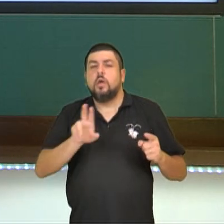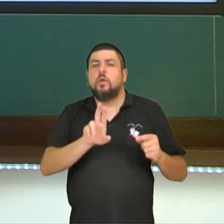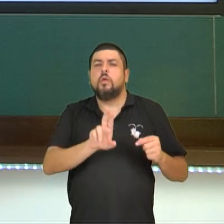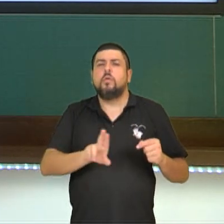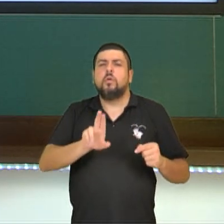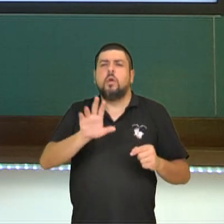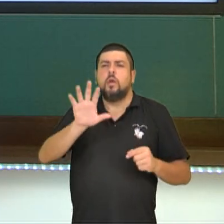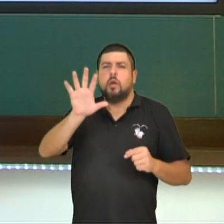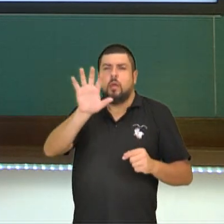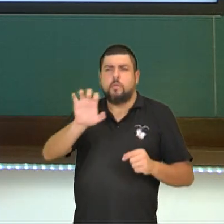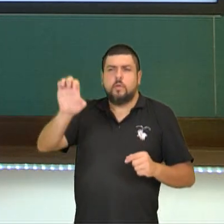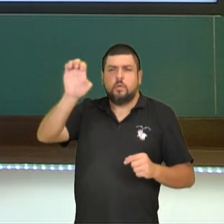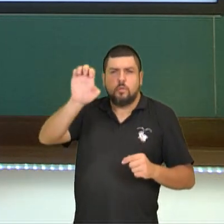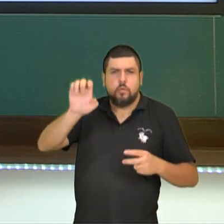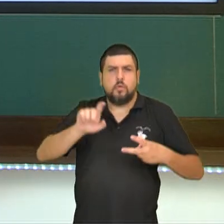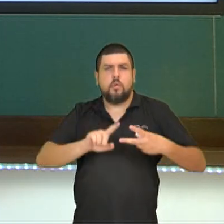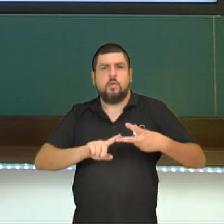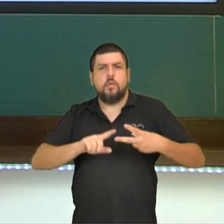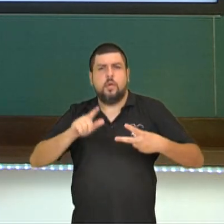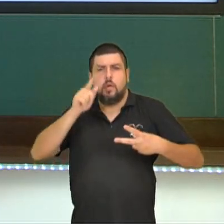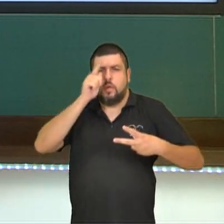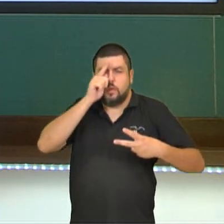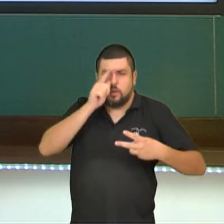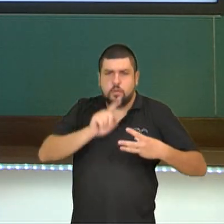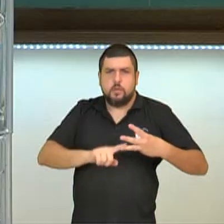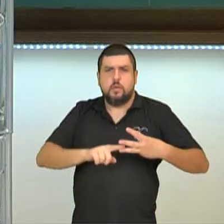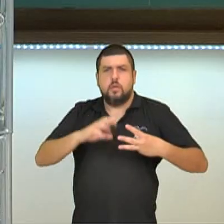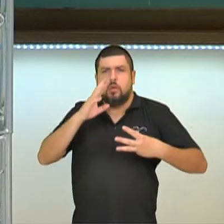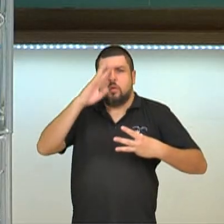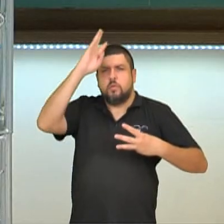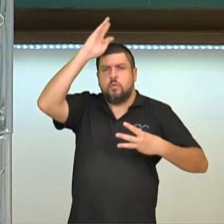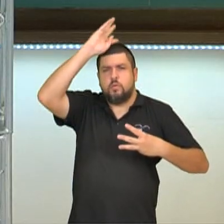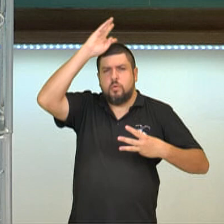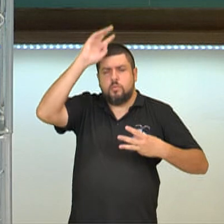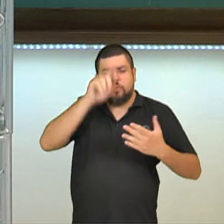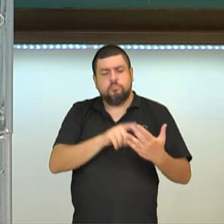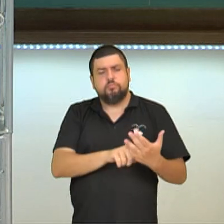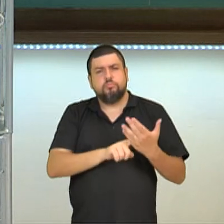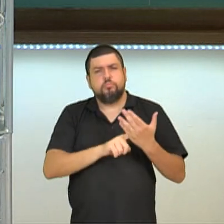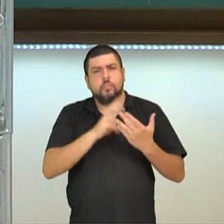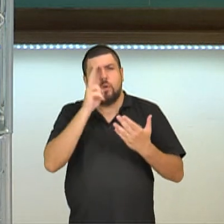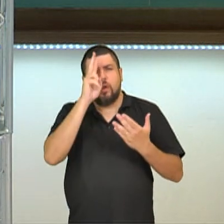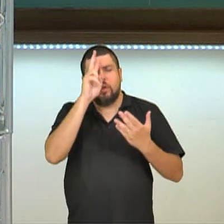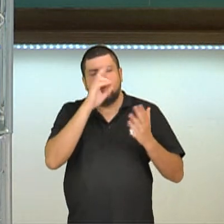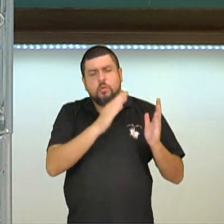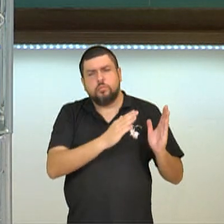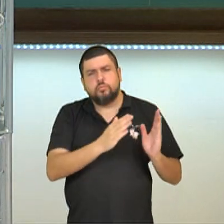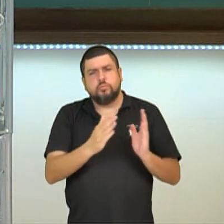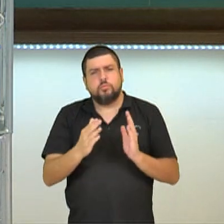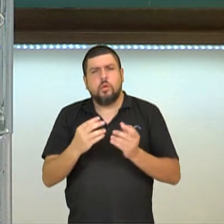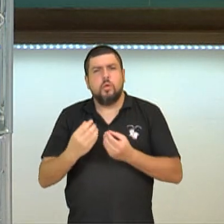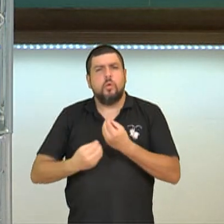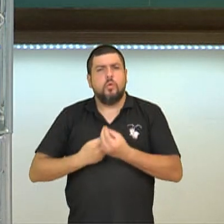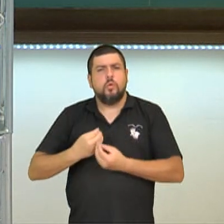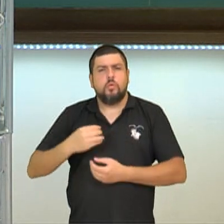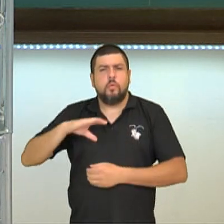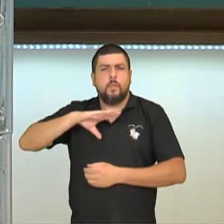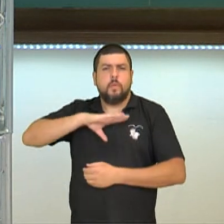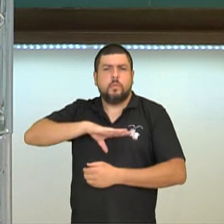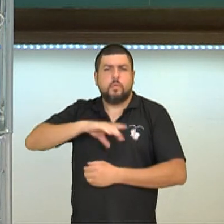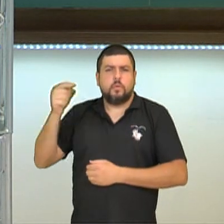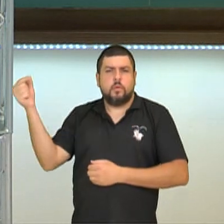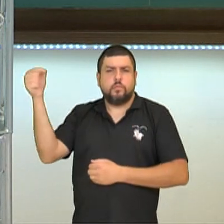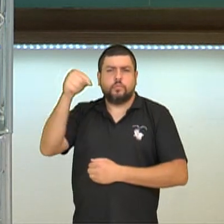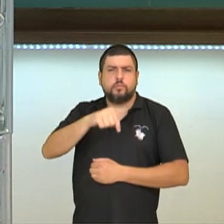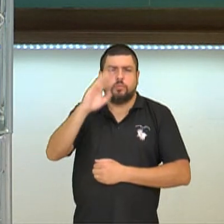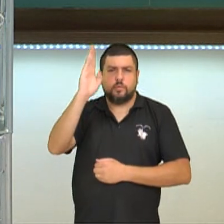Ou grego, ou romana, colocando sempre aquela ideia portuguesa de colonização, sempre